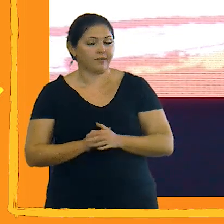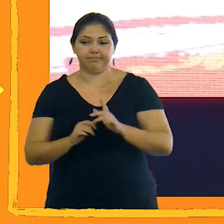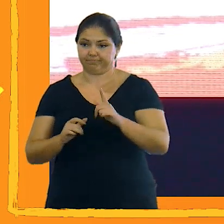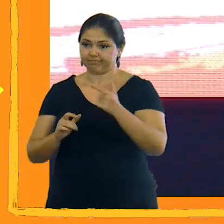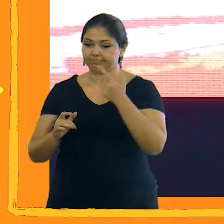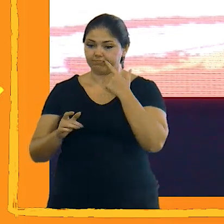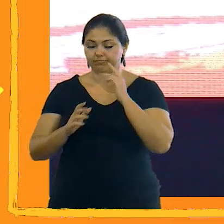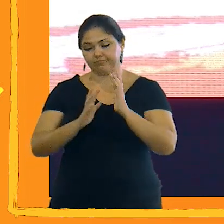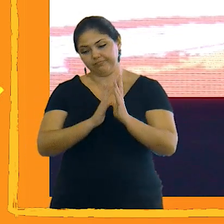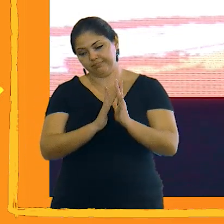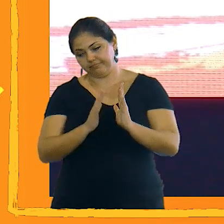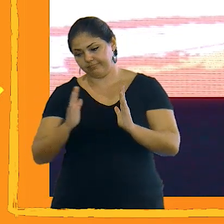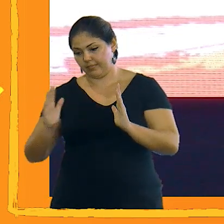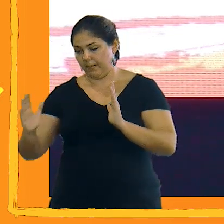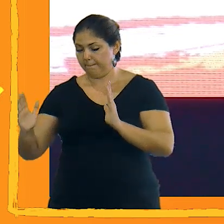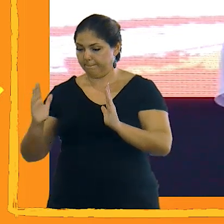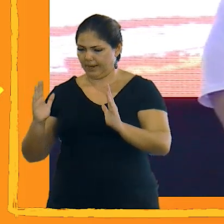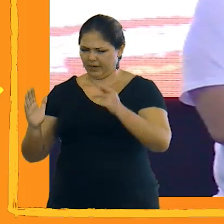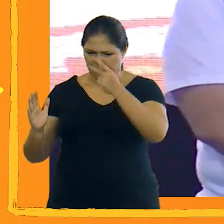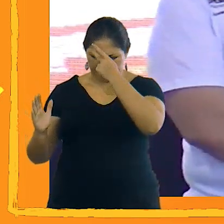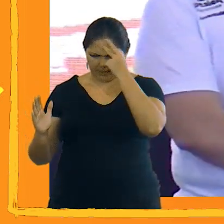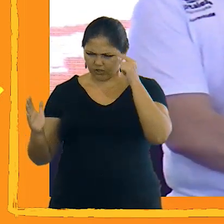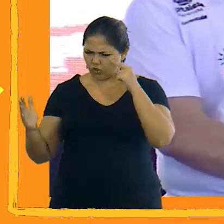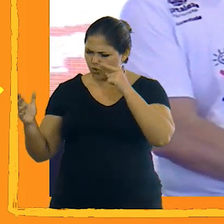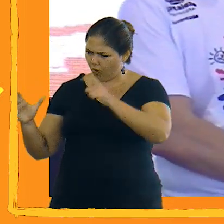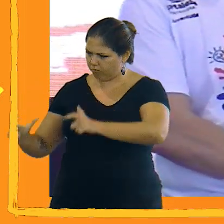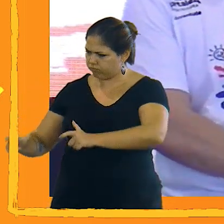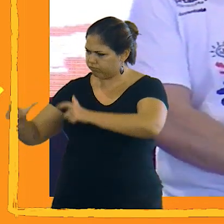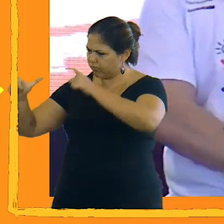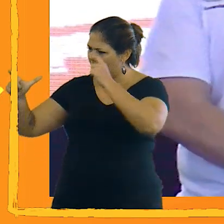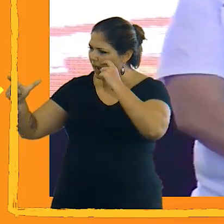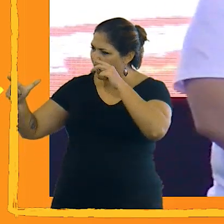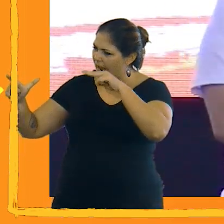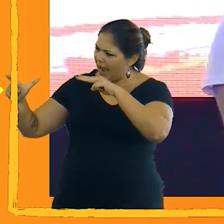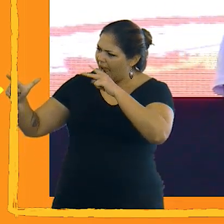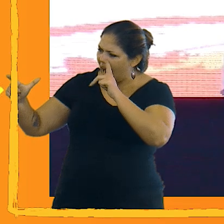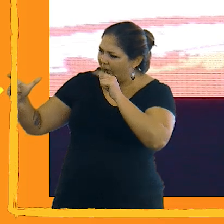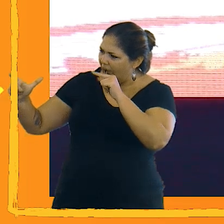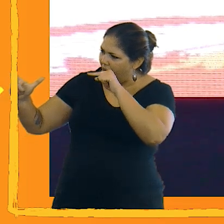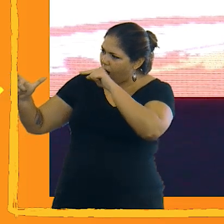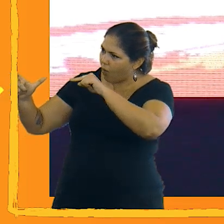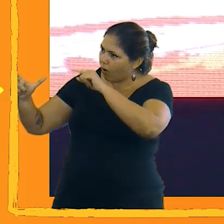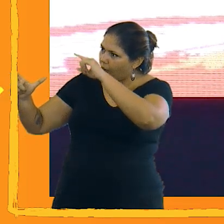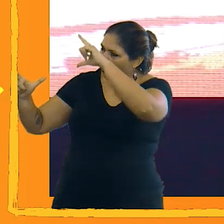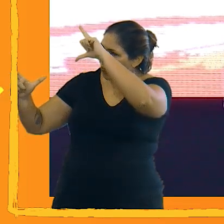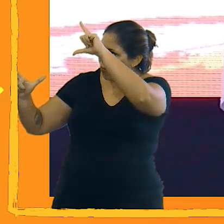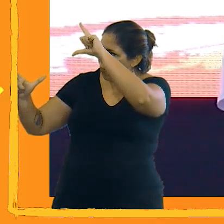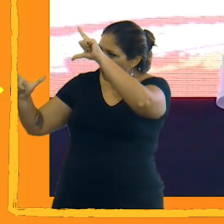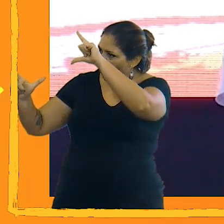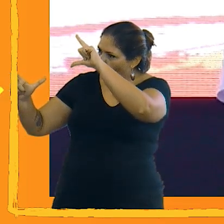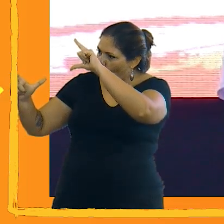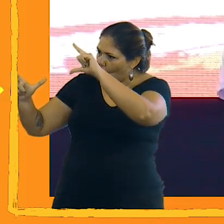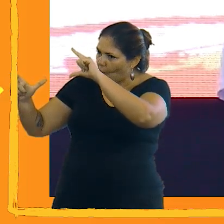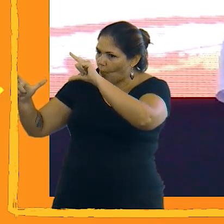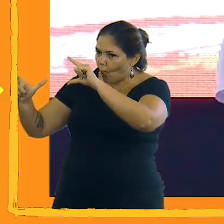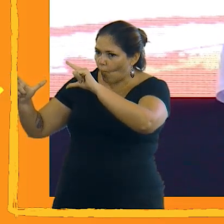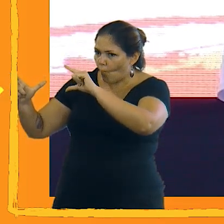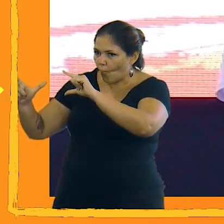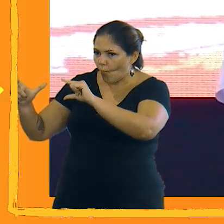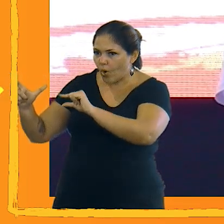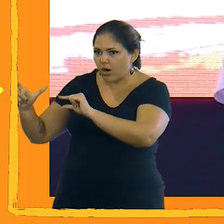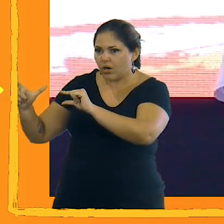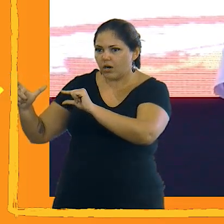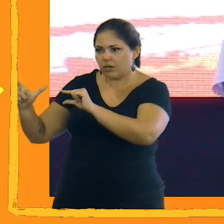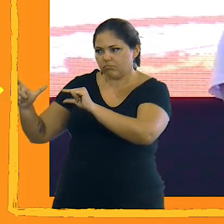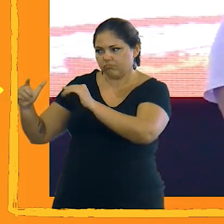período as pessoas verificaram a quantidade de água presente no reservatório e constataram que o nível da coluna de